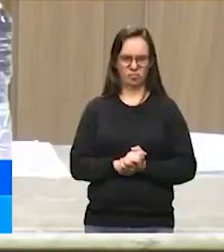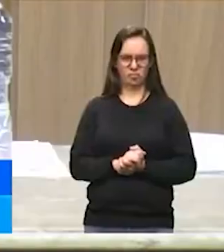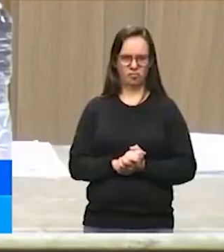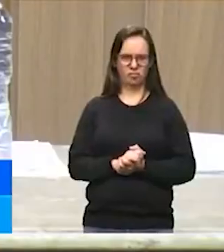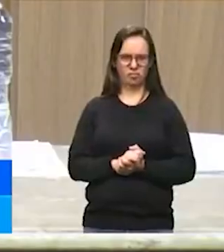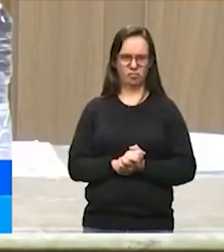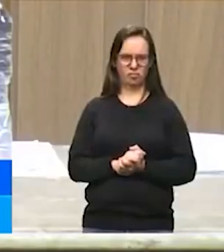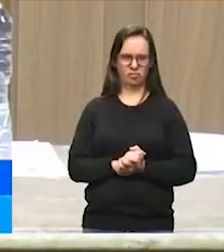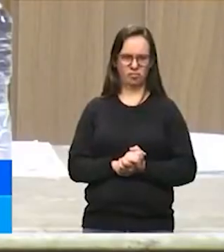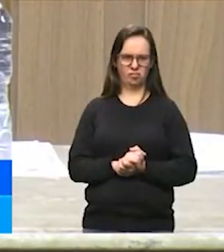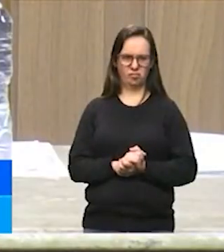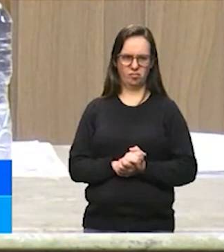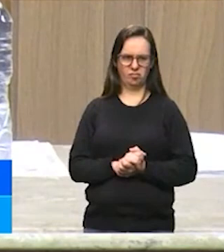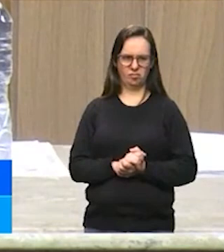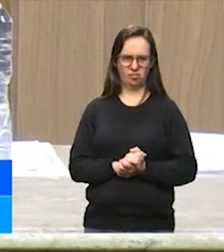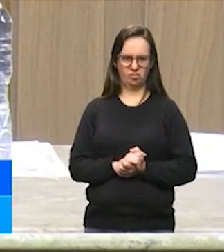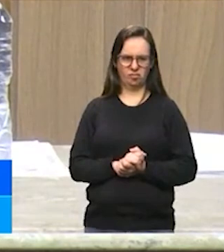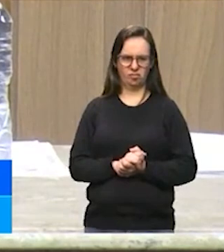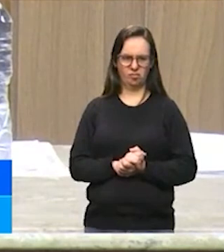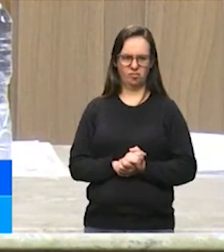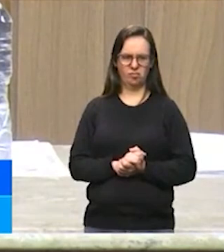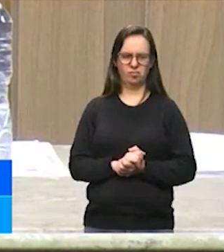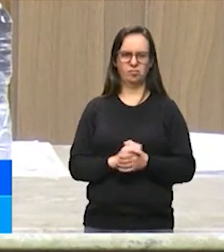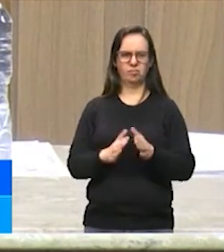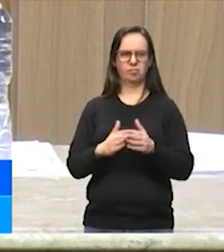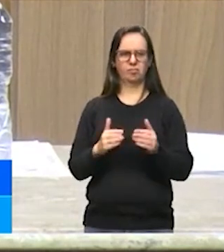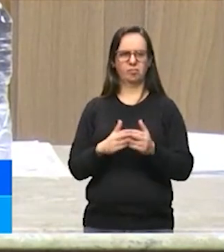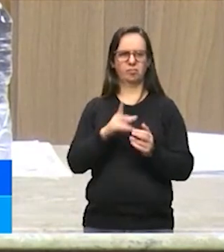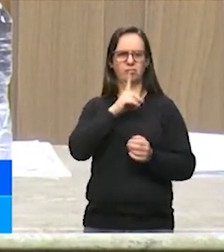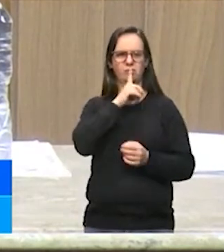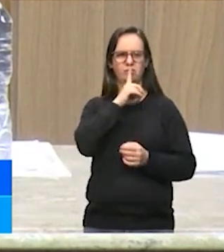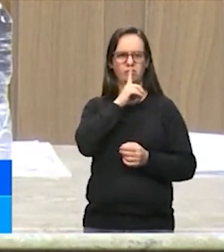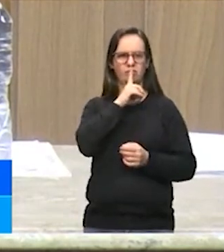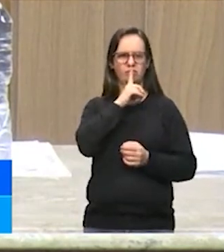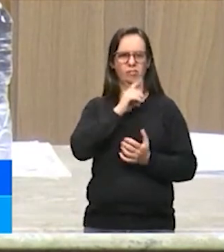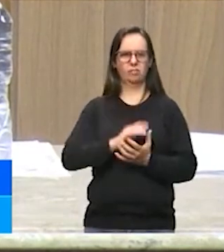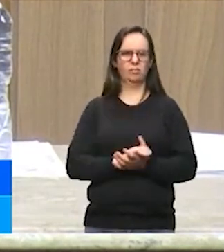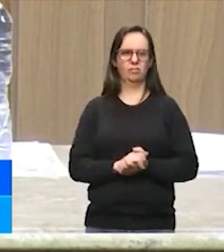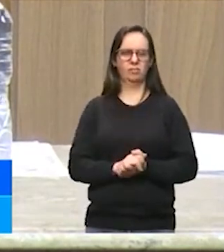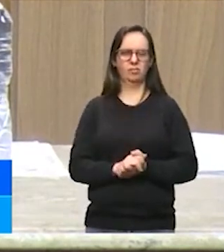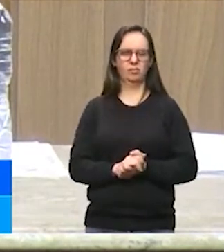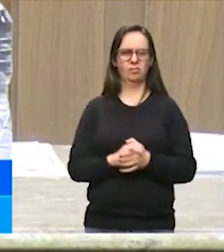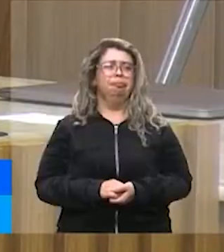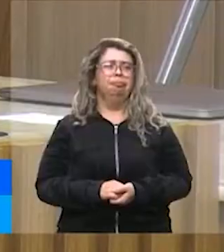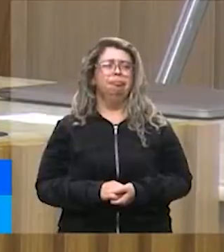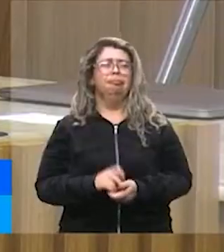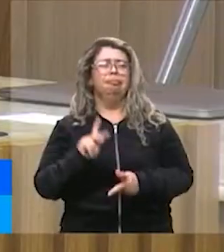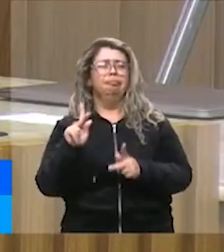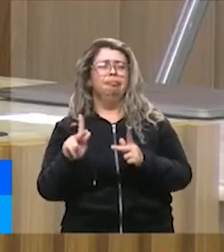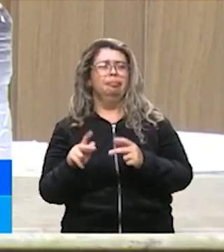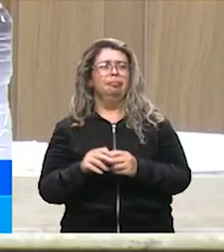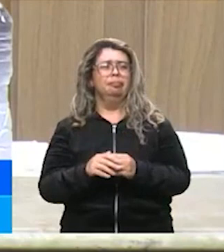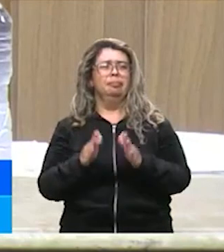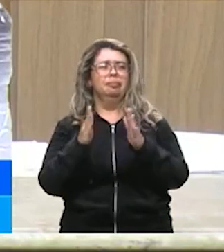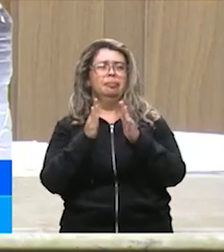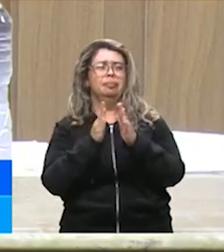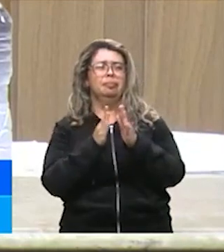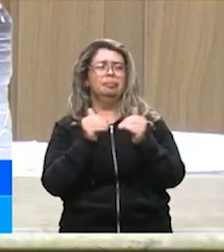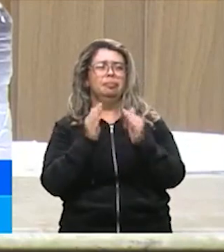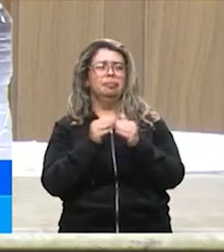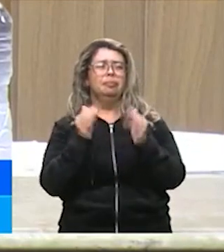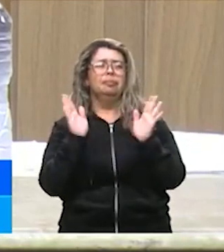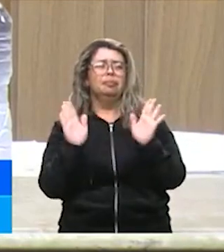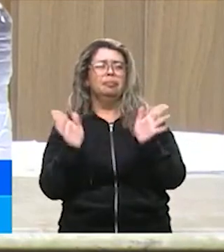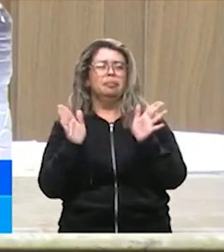Viviane deu massa solicitava ordem e respeito aos parlamentares para dar continuidade a sessão eu Solicito